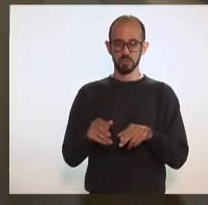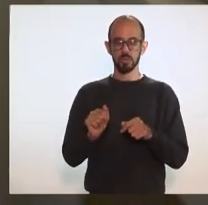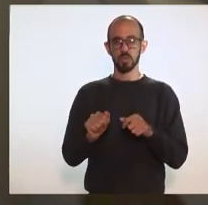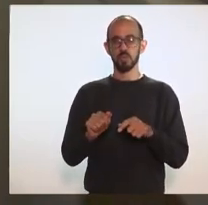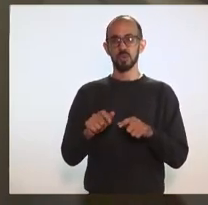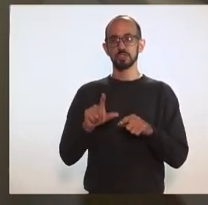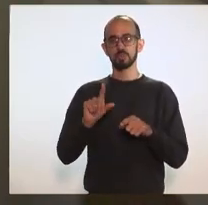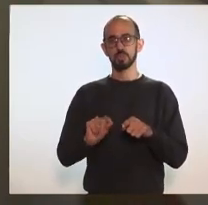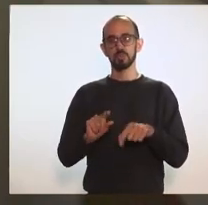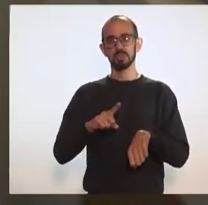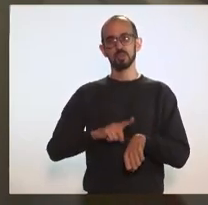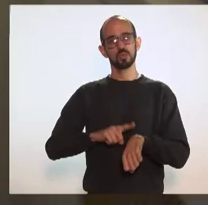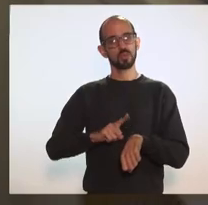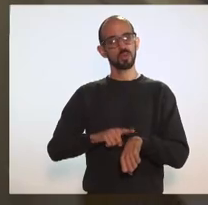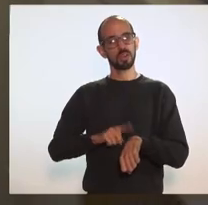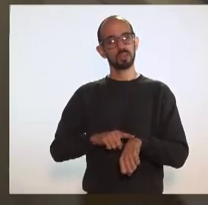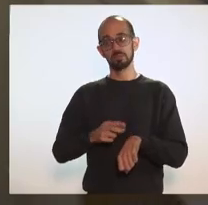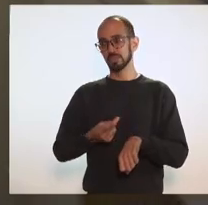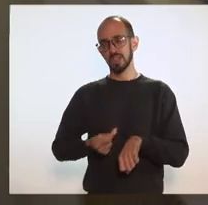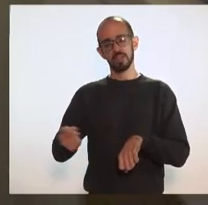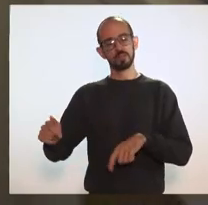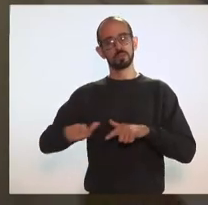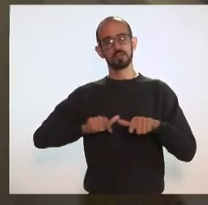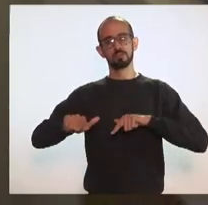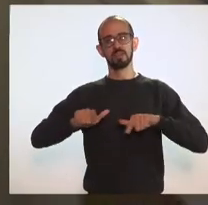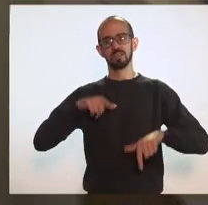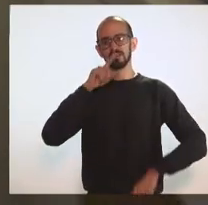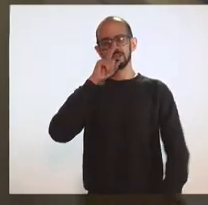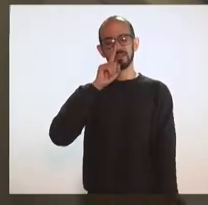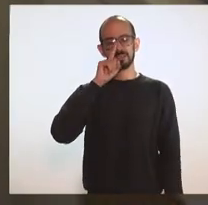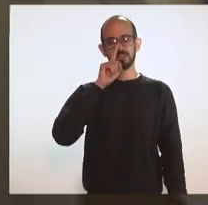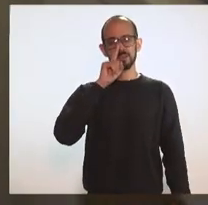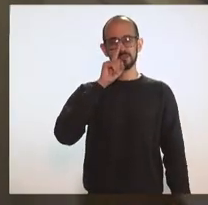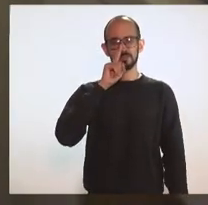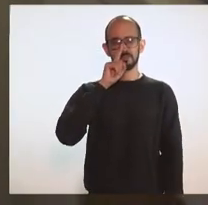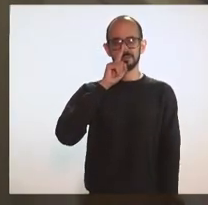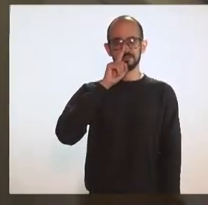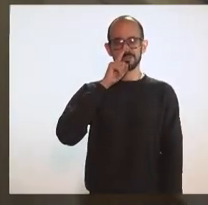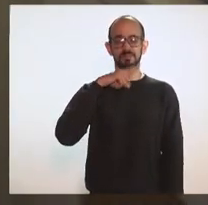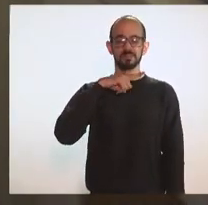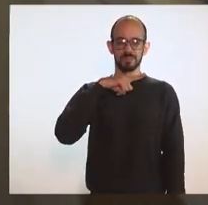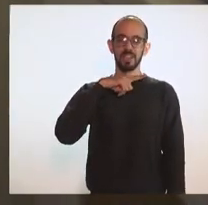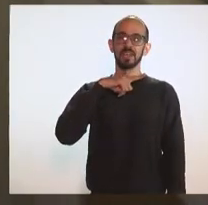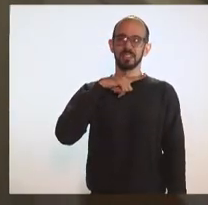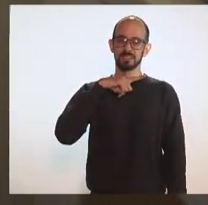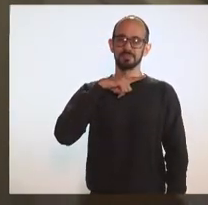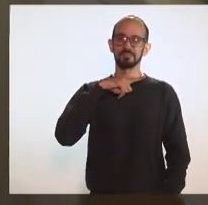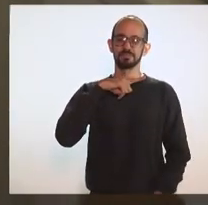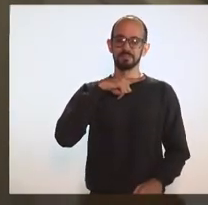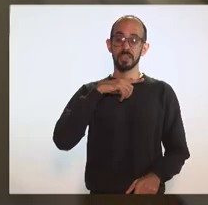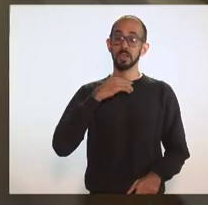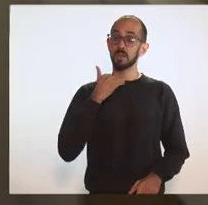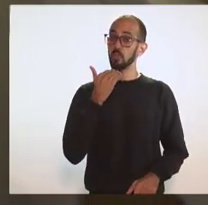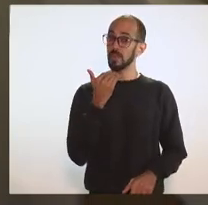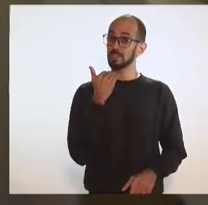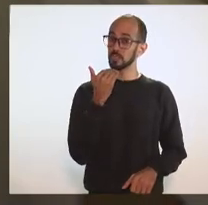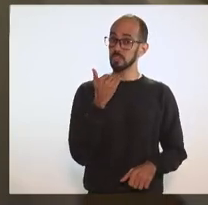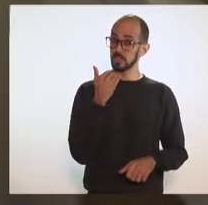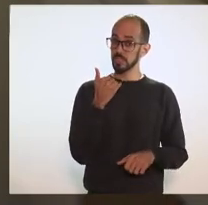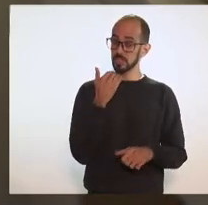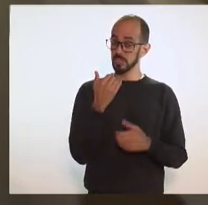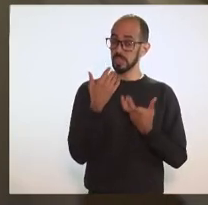saiu para trabalhar em risco e olha e não adianta querer